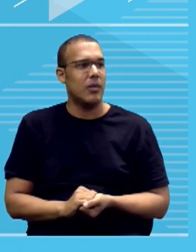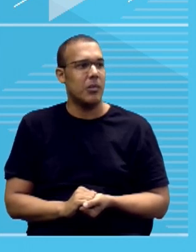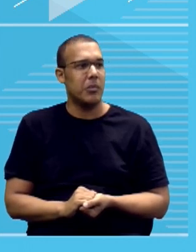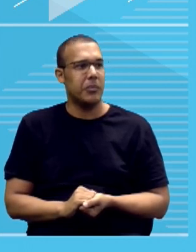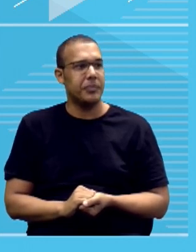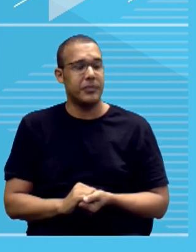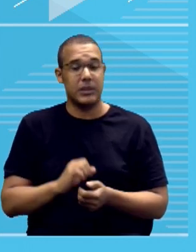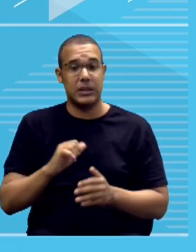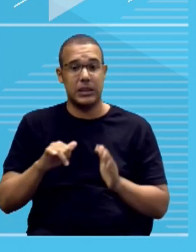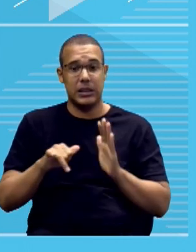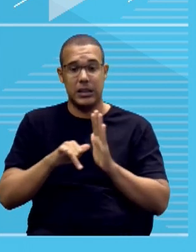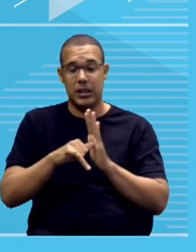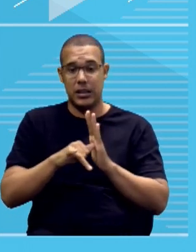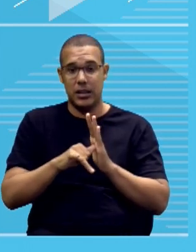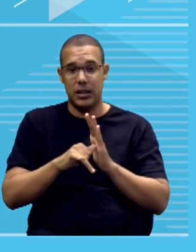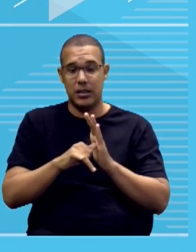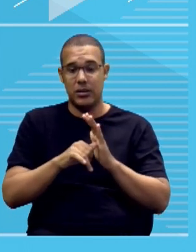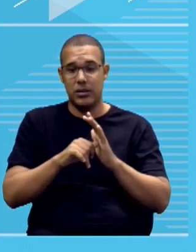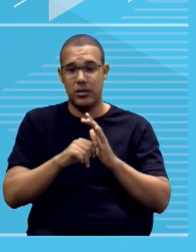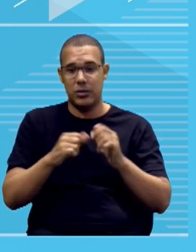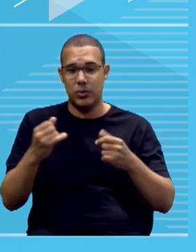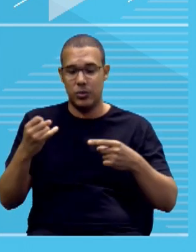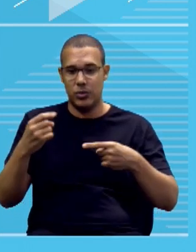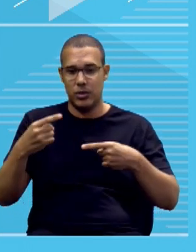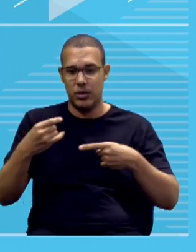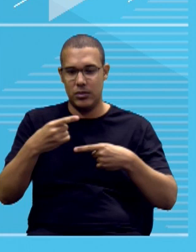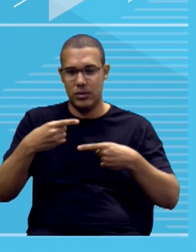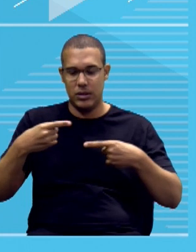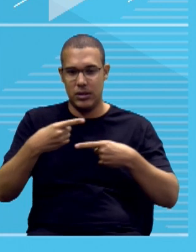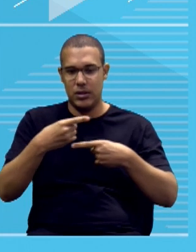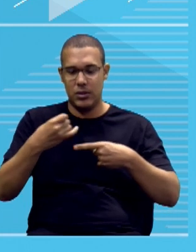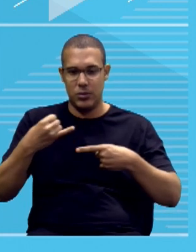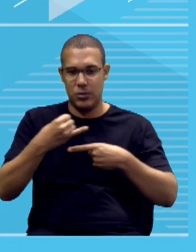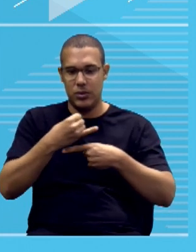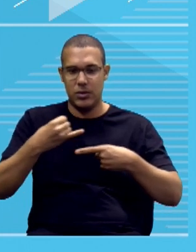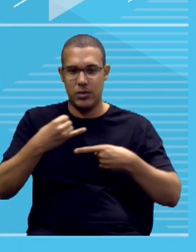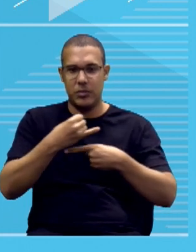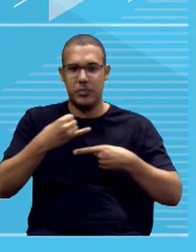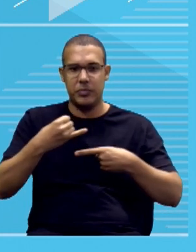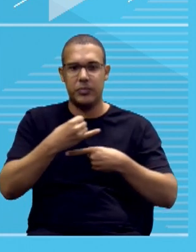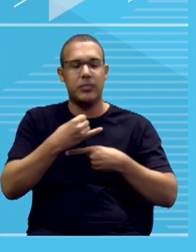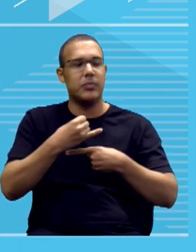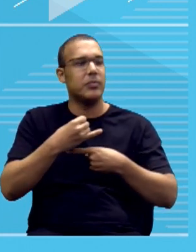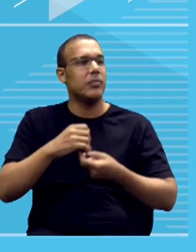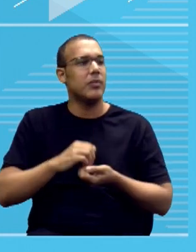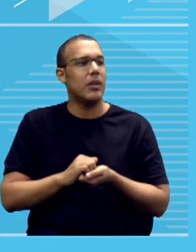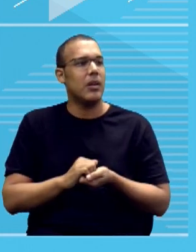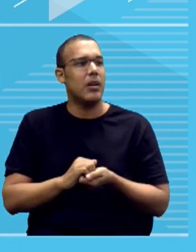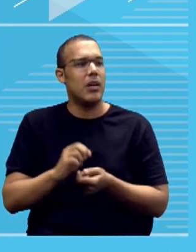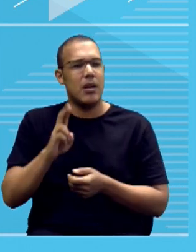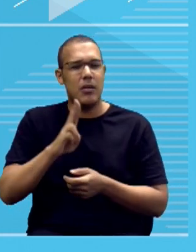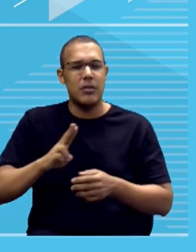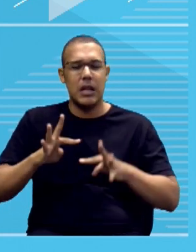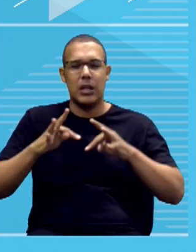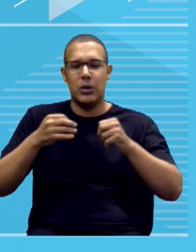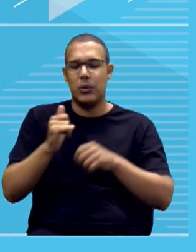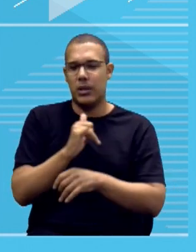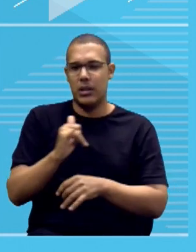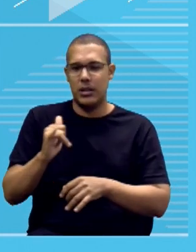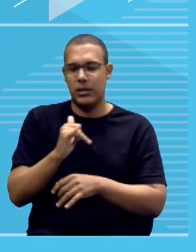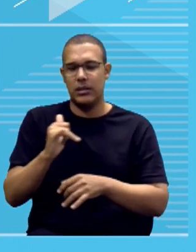estiver ligado em um circuito e produzir tal corrente, sua resistência interna consumirá toda a energia